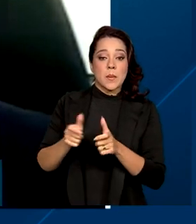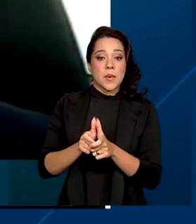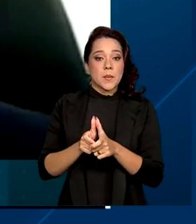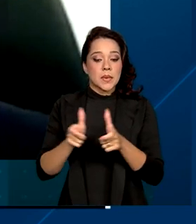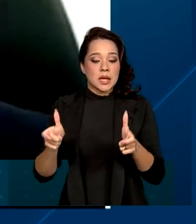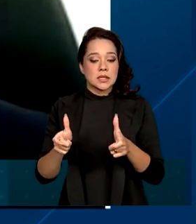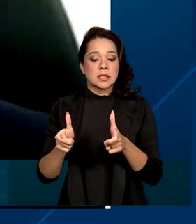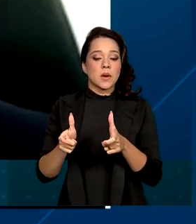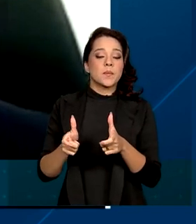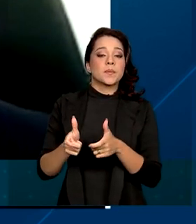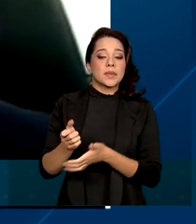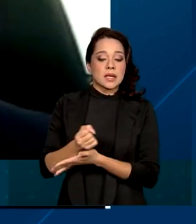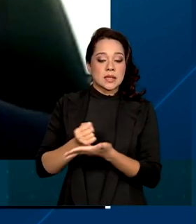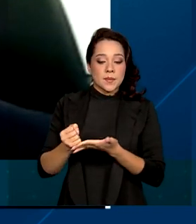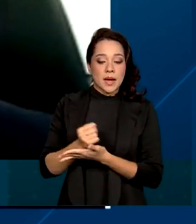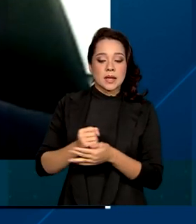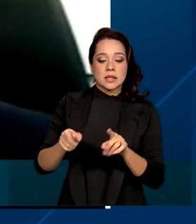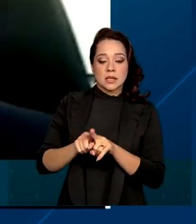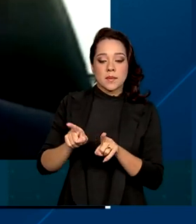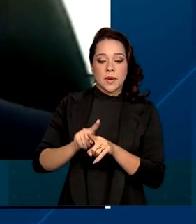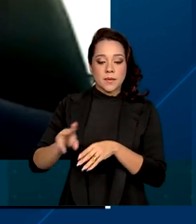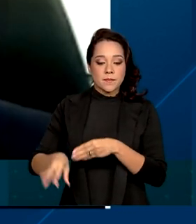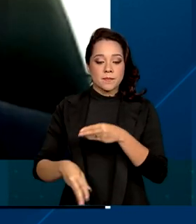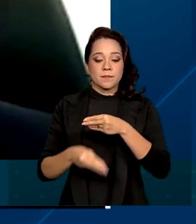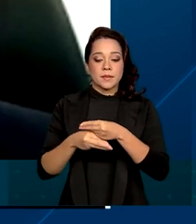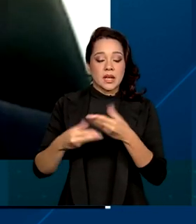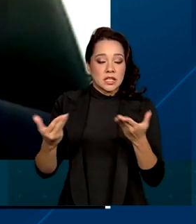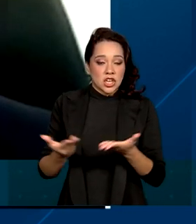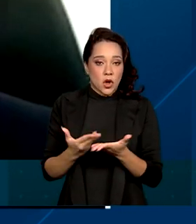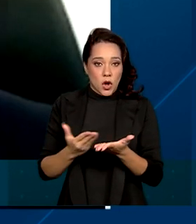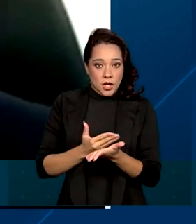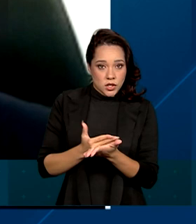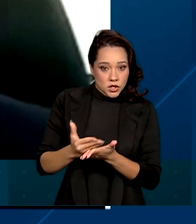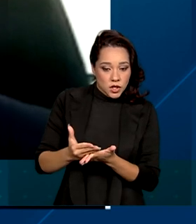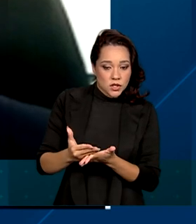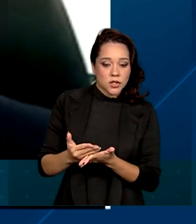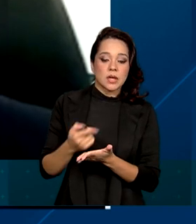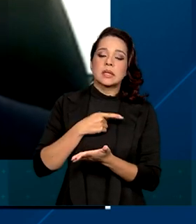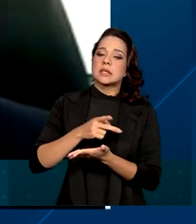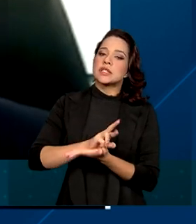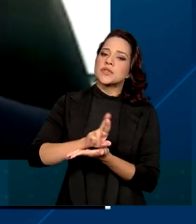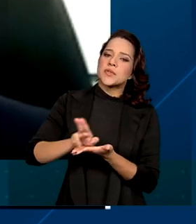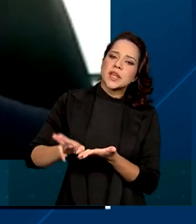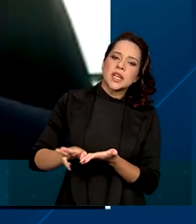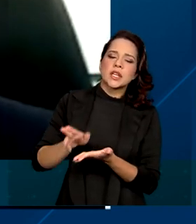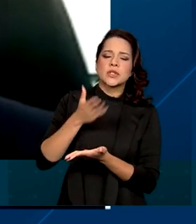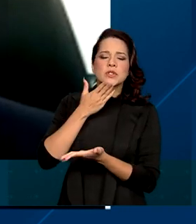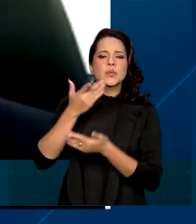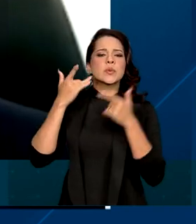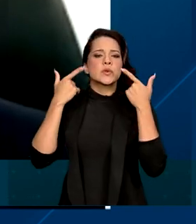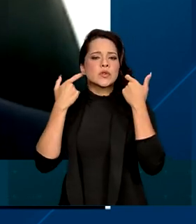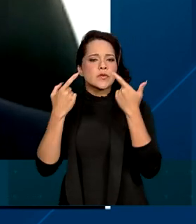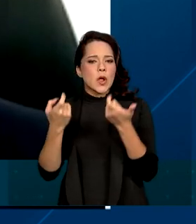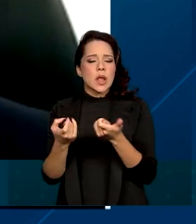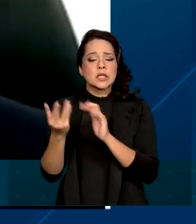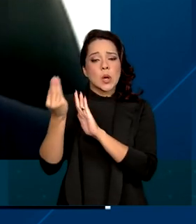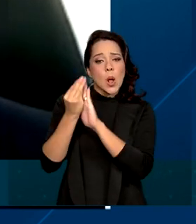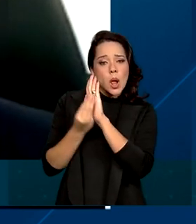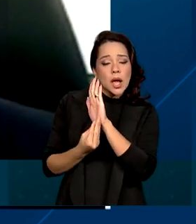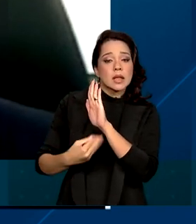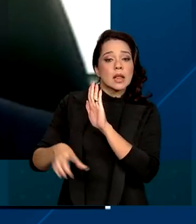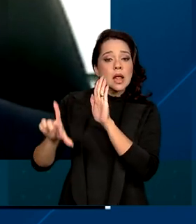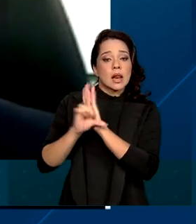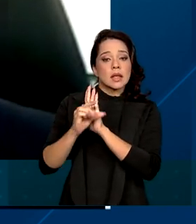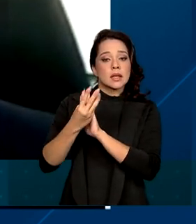desse escopo e para que contemplemos, a partir de agora, as diversas formas de violência tipificadas na